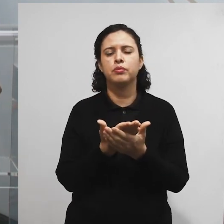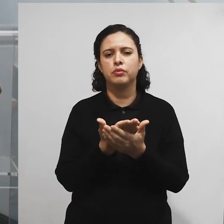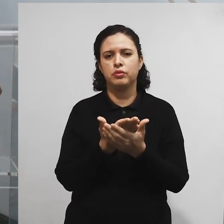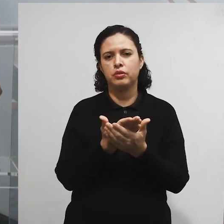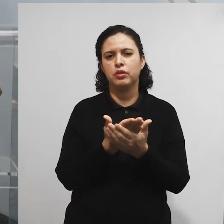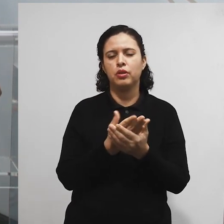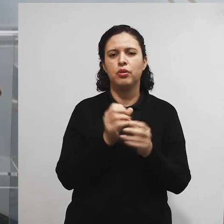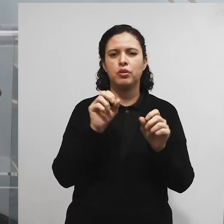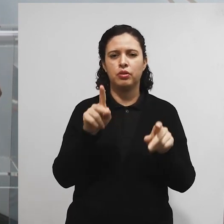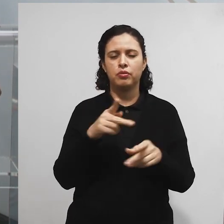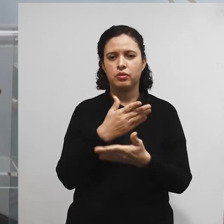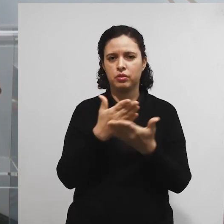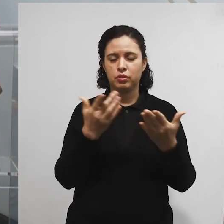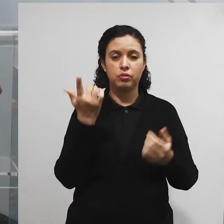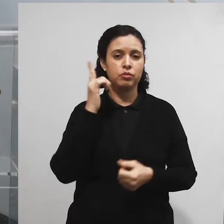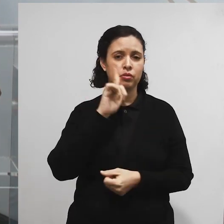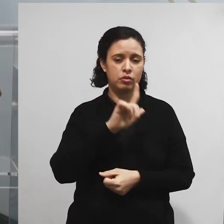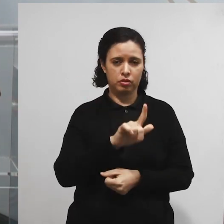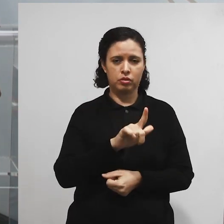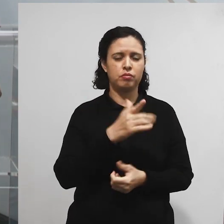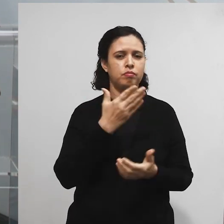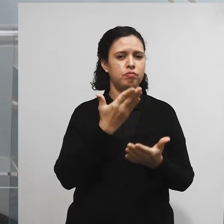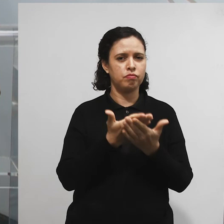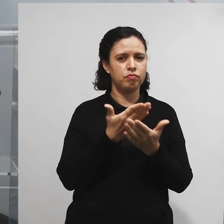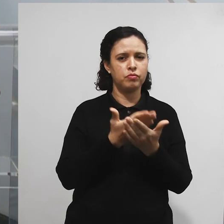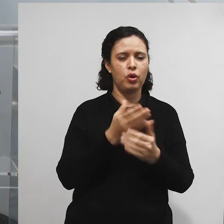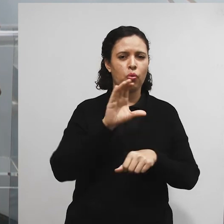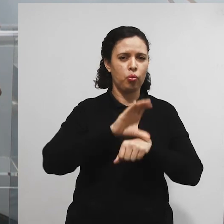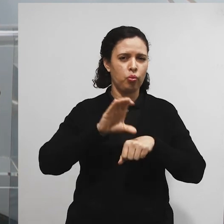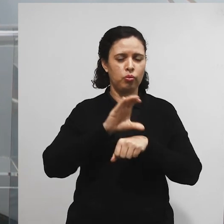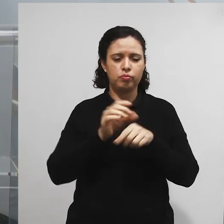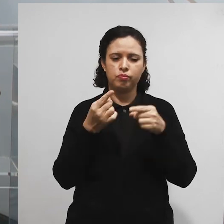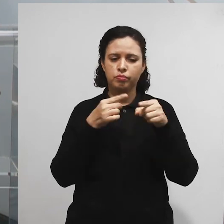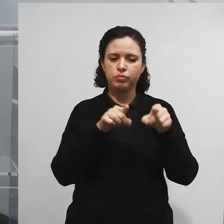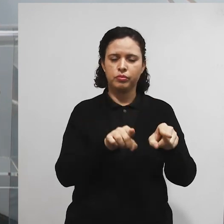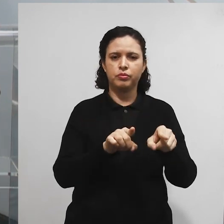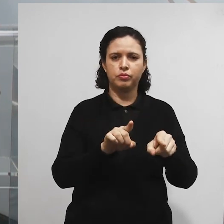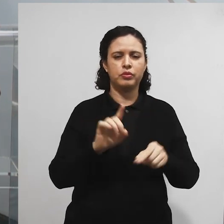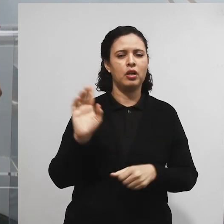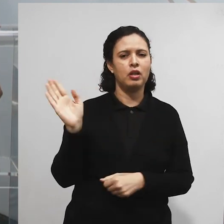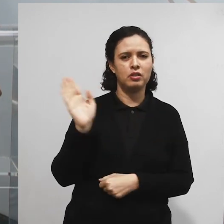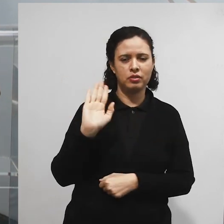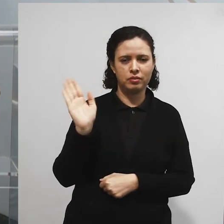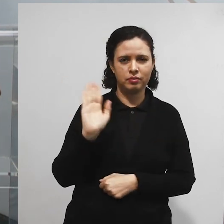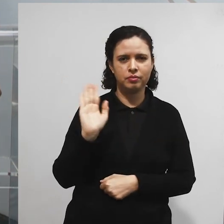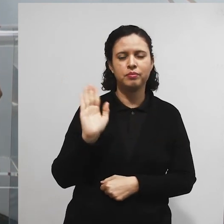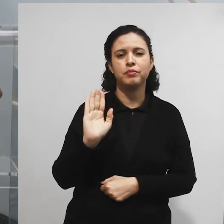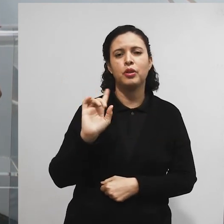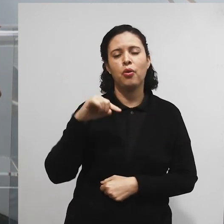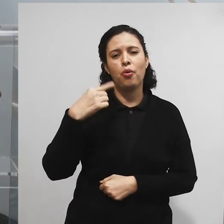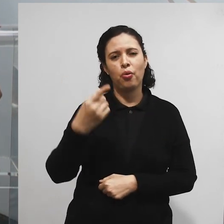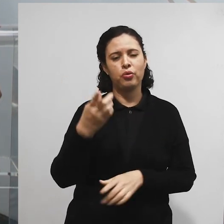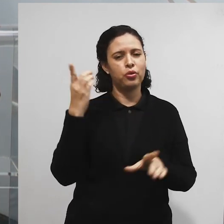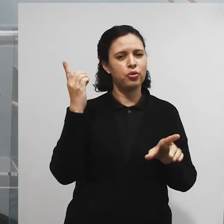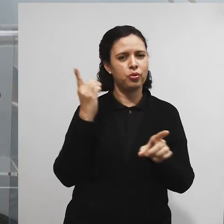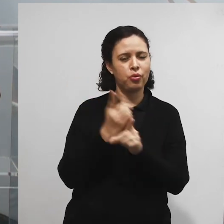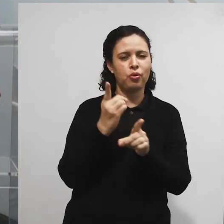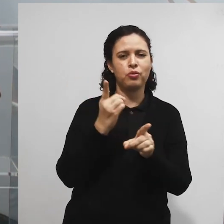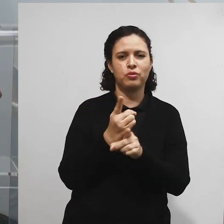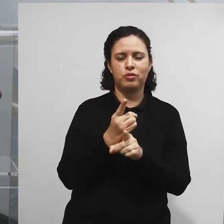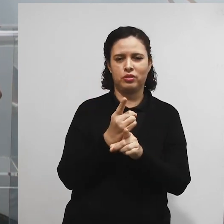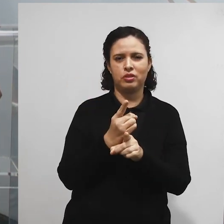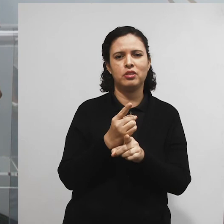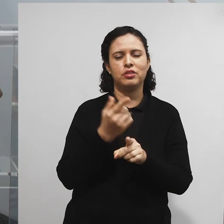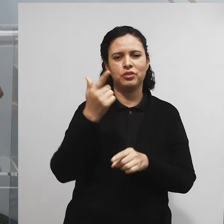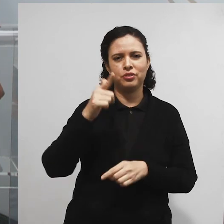que vocês possam acompanhar da melhor maneira possível o nosso curso e até uma próxima, até um outro momento que a gente possa se